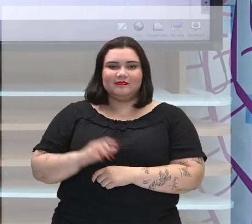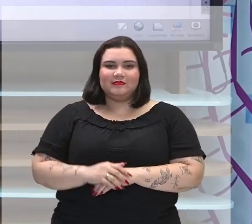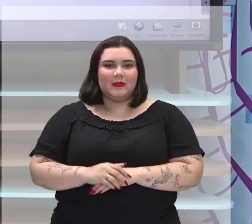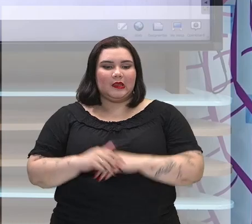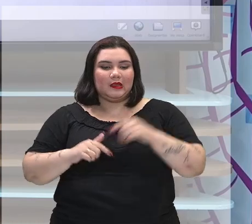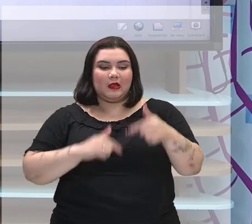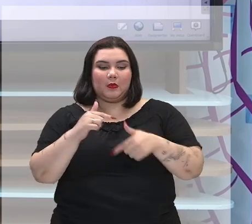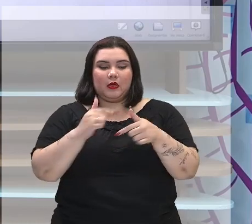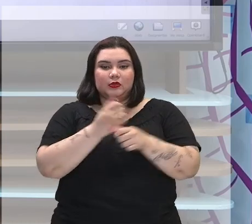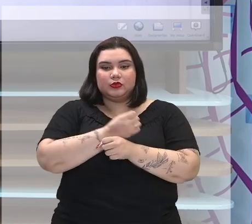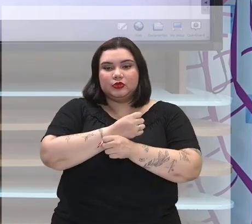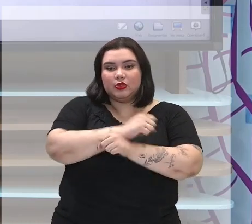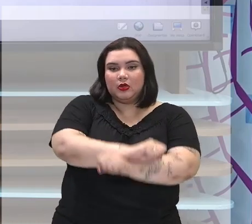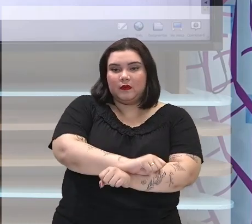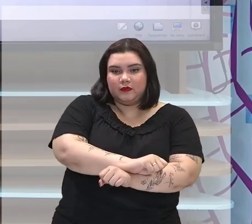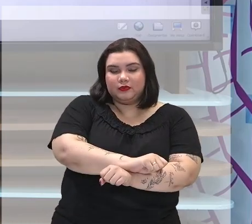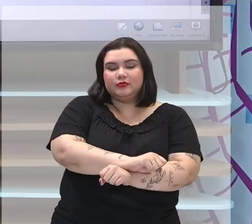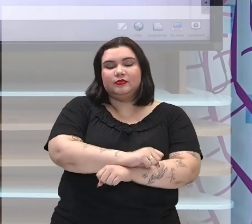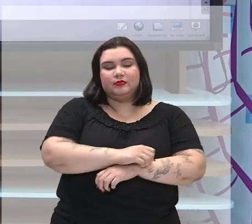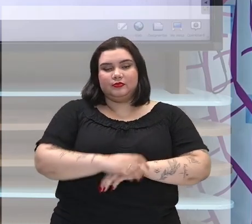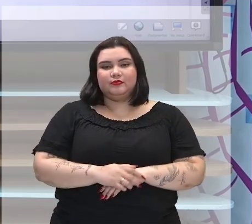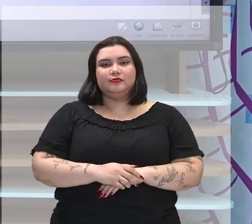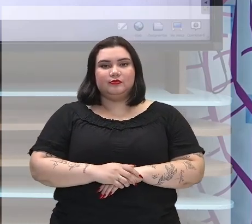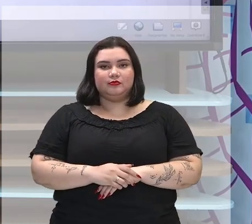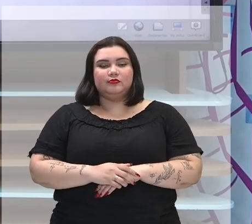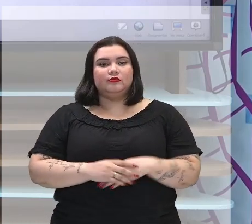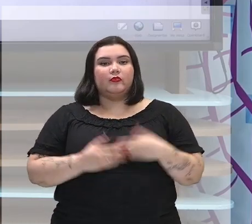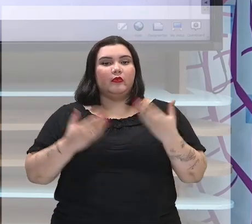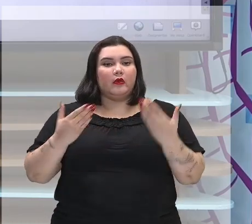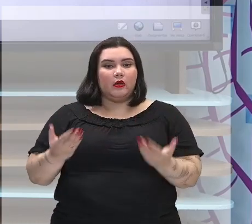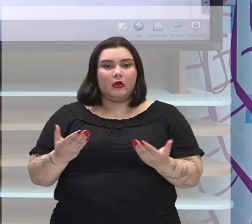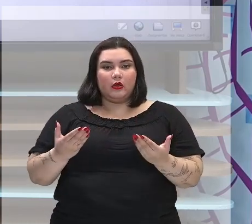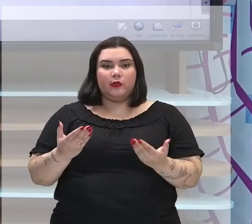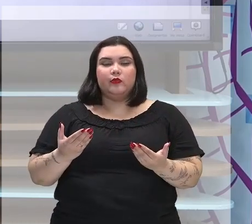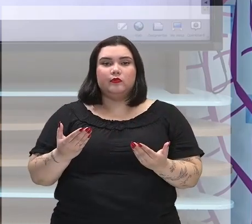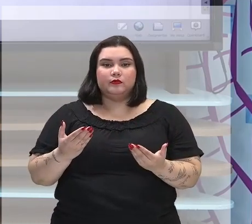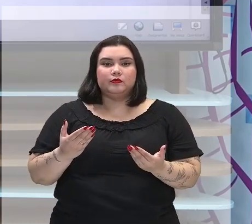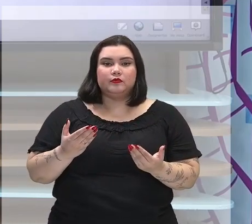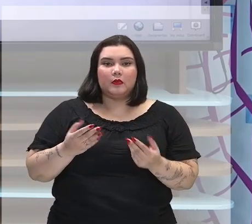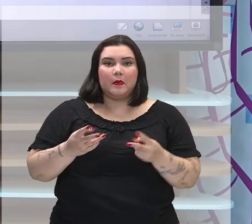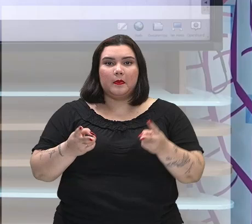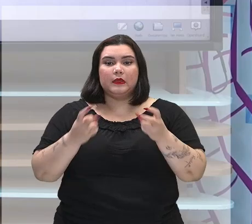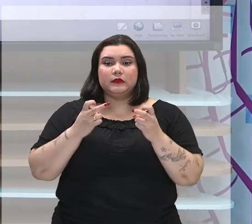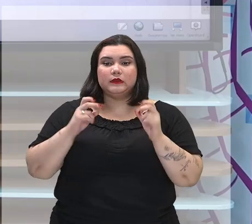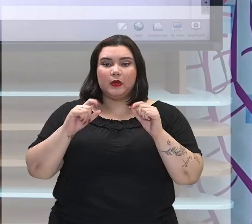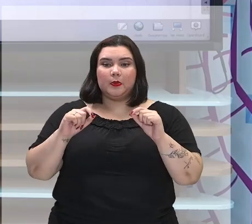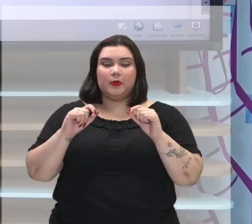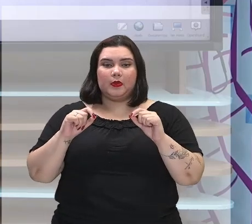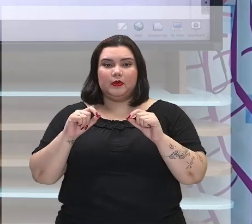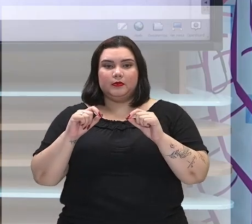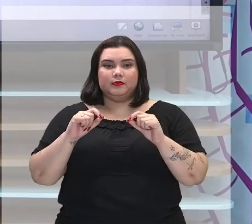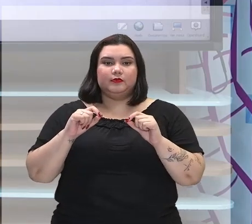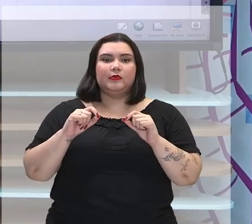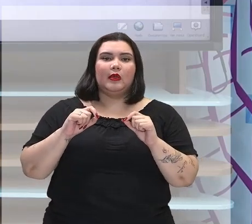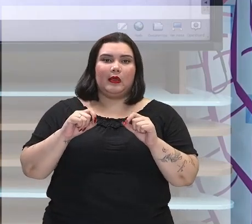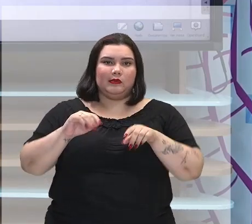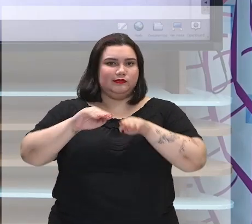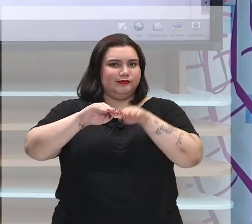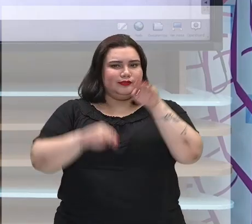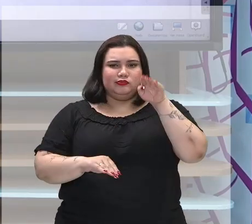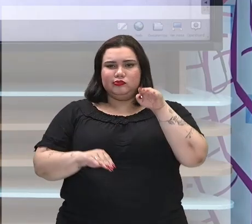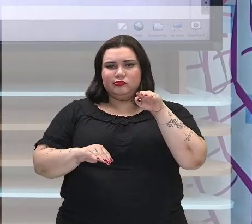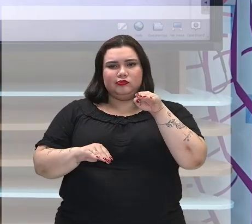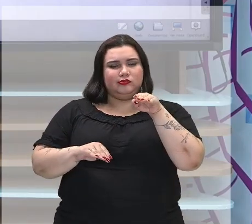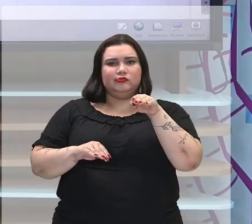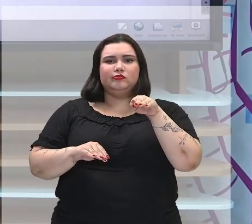trabalho escravizado, na qual a desproporção era absurda